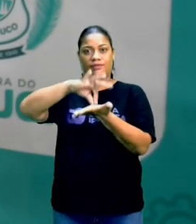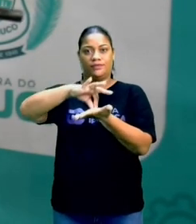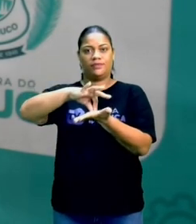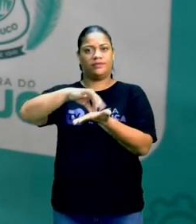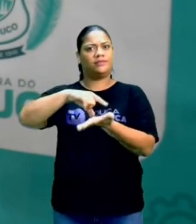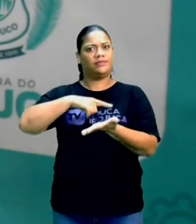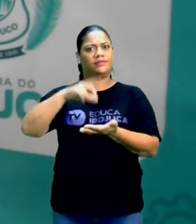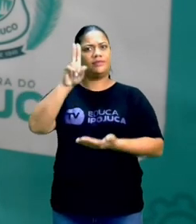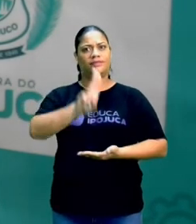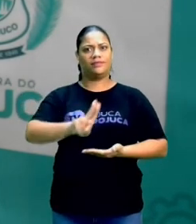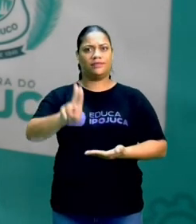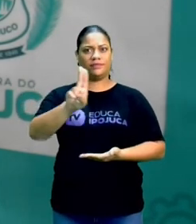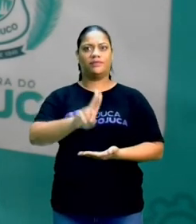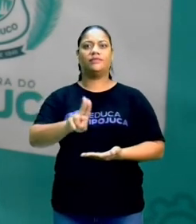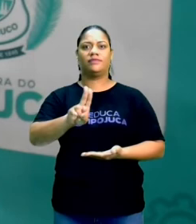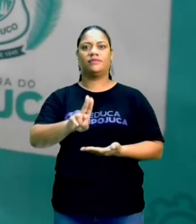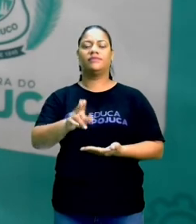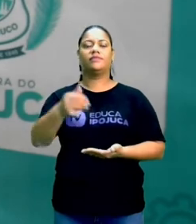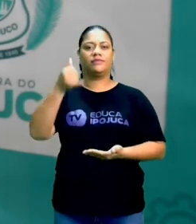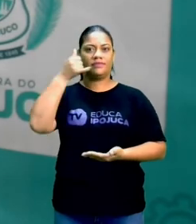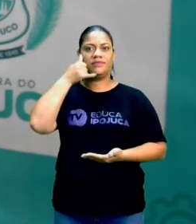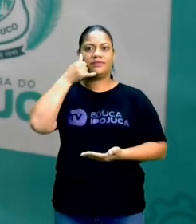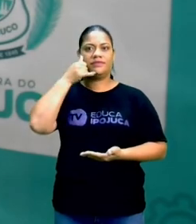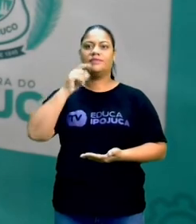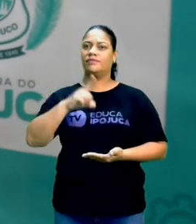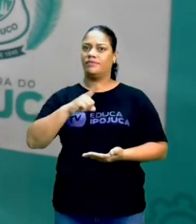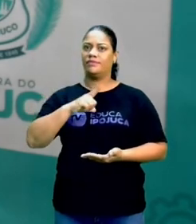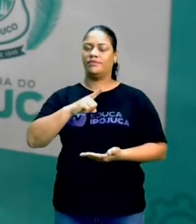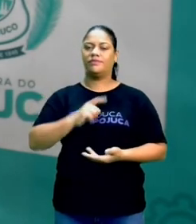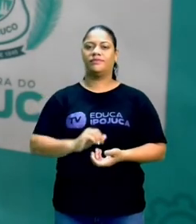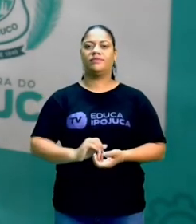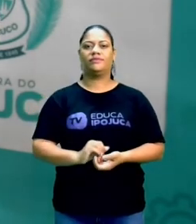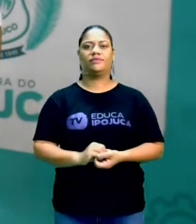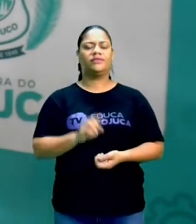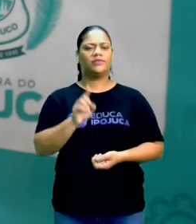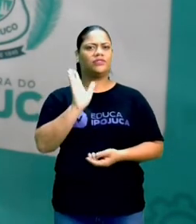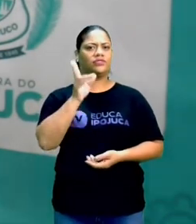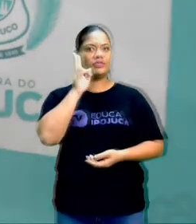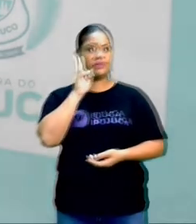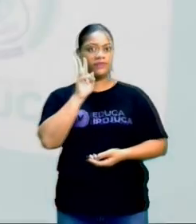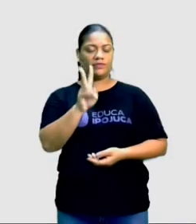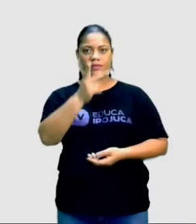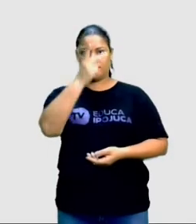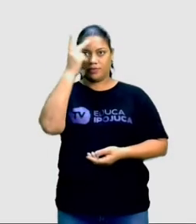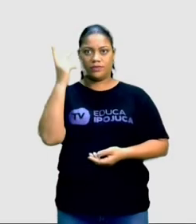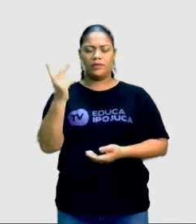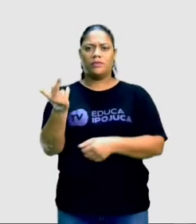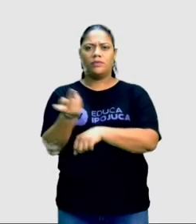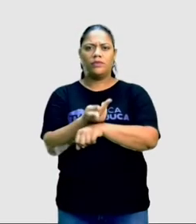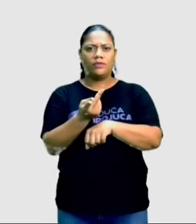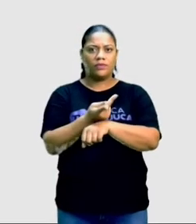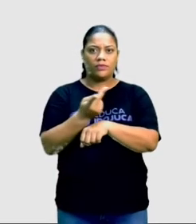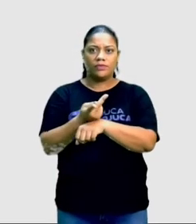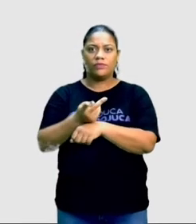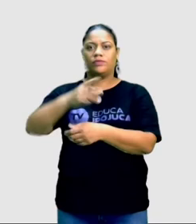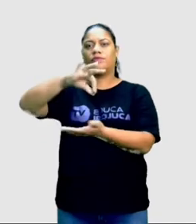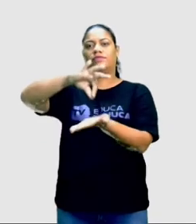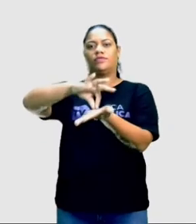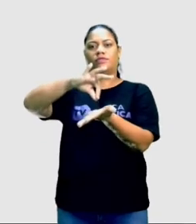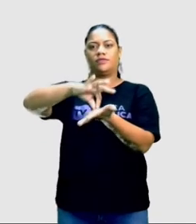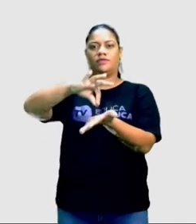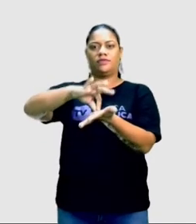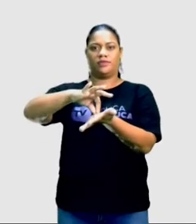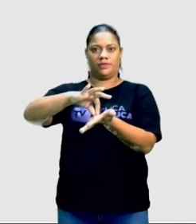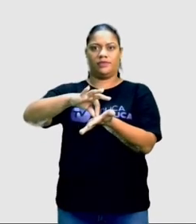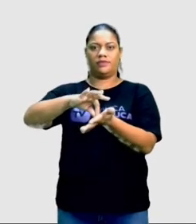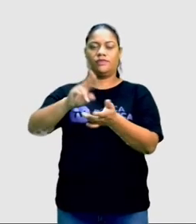temos muitas vezes nos nossos celulares, não é isso? Você deve ter visto um adulto dizer que procura o endereço no GPS.